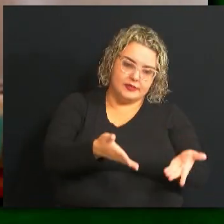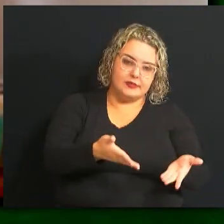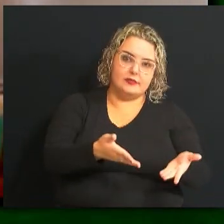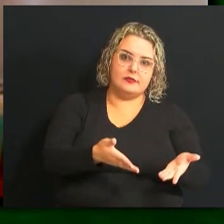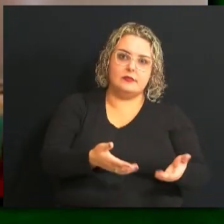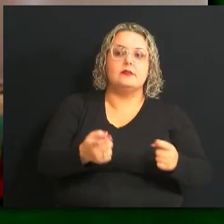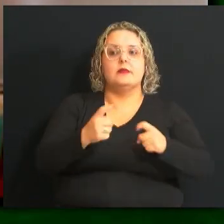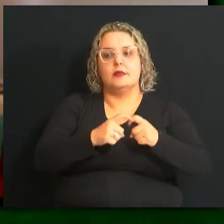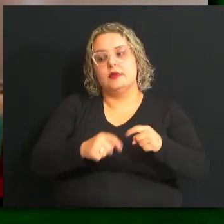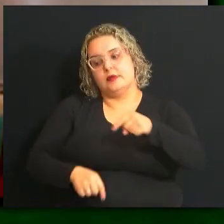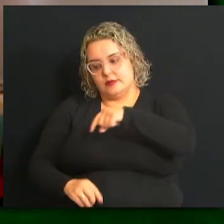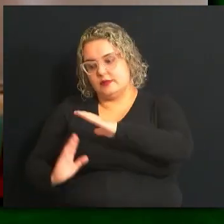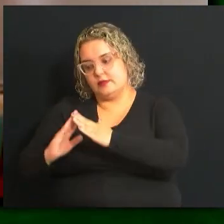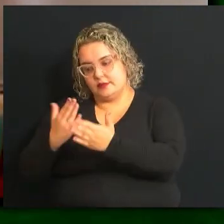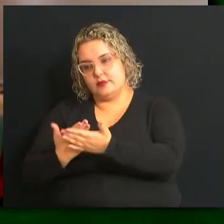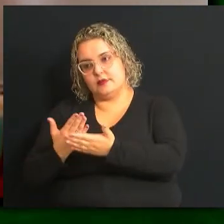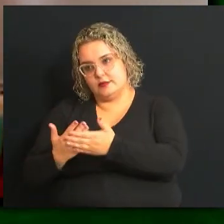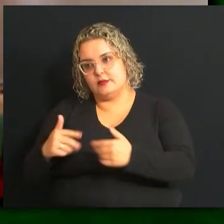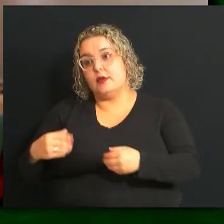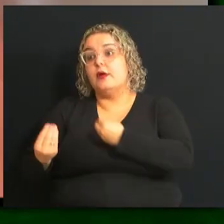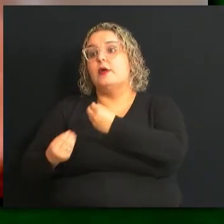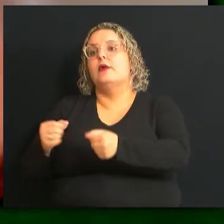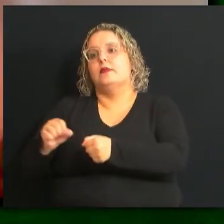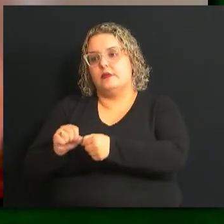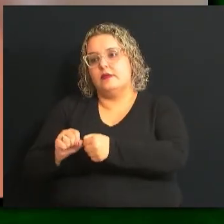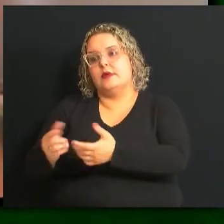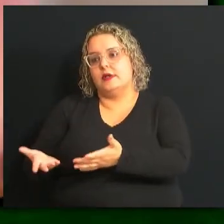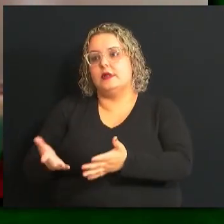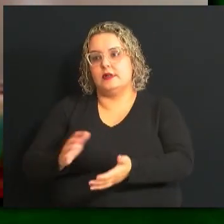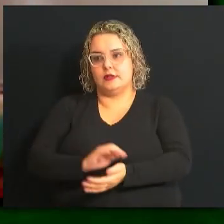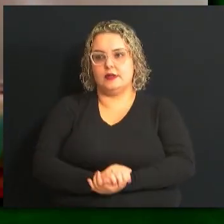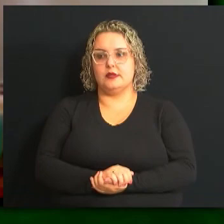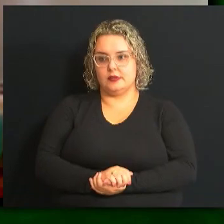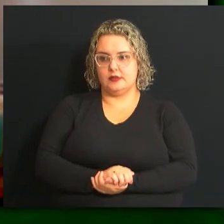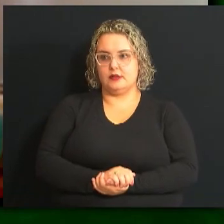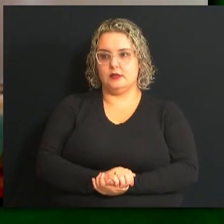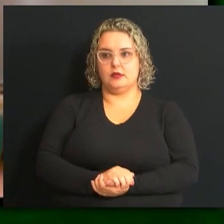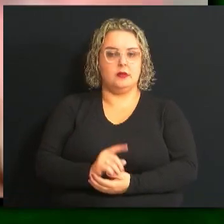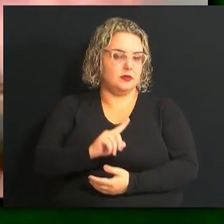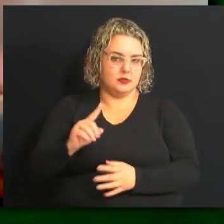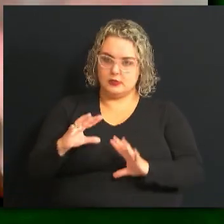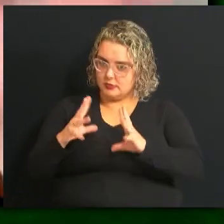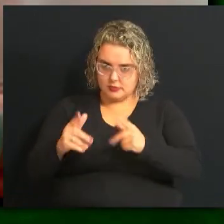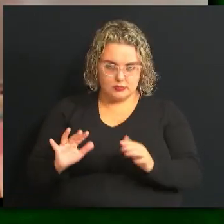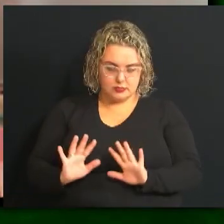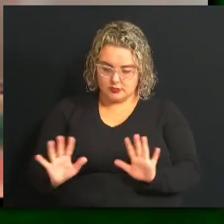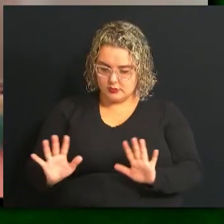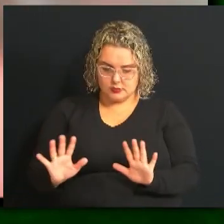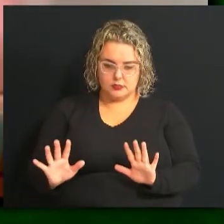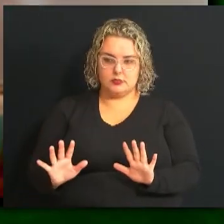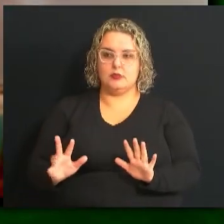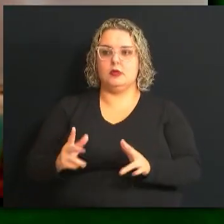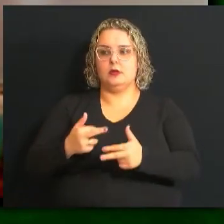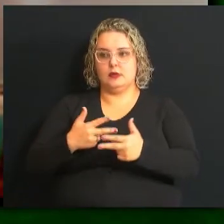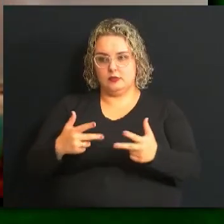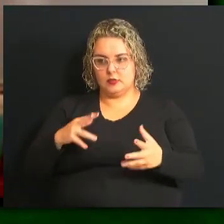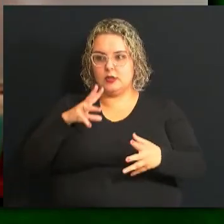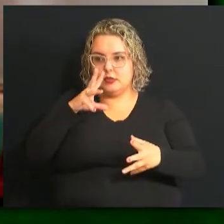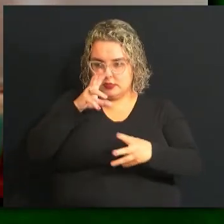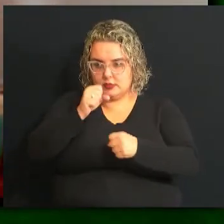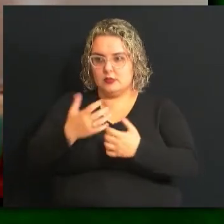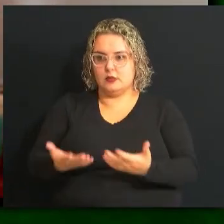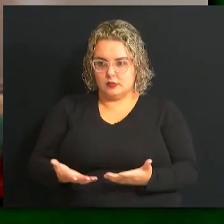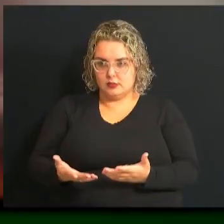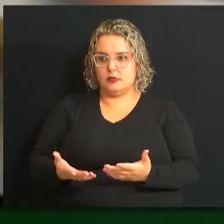na escola dizer para a gente como que a gente deve fazer, né? É claro que não são todos, né? Isso é uma coisa muito forte, mas a